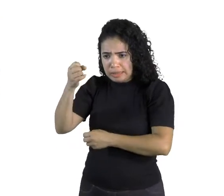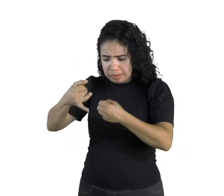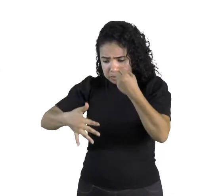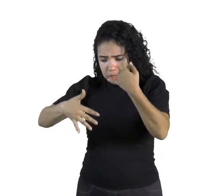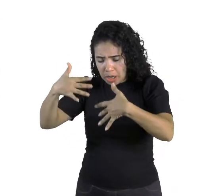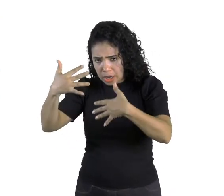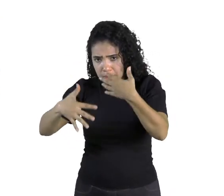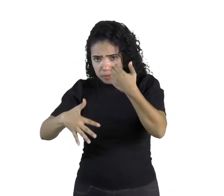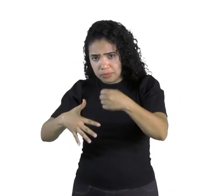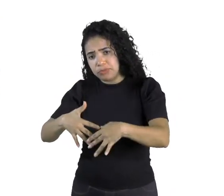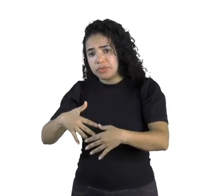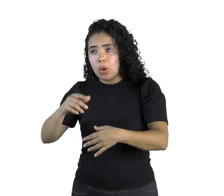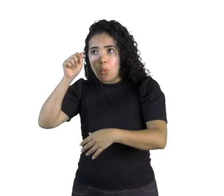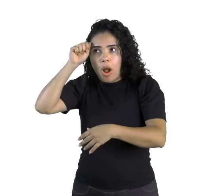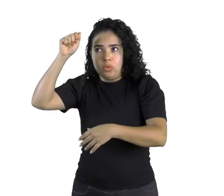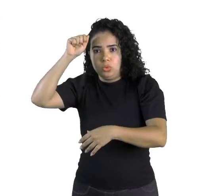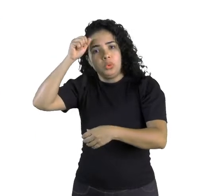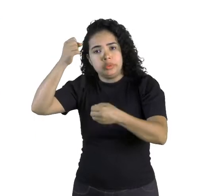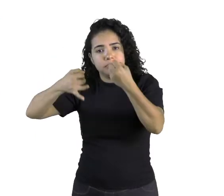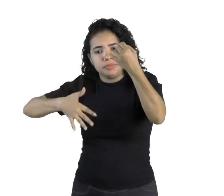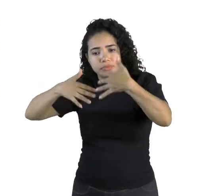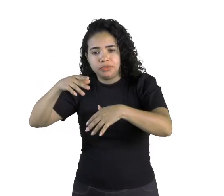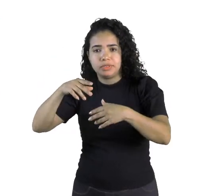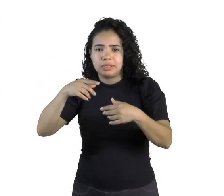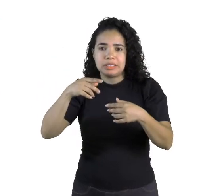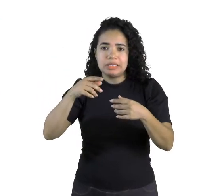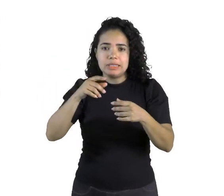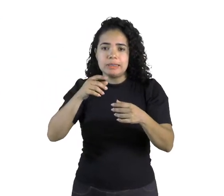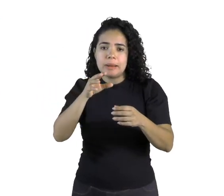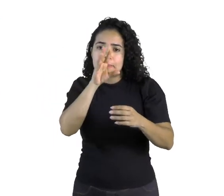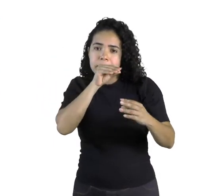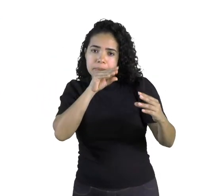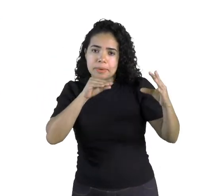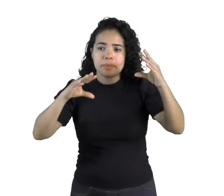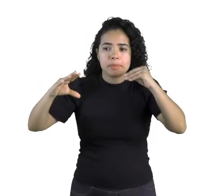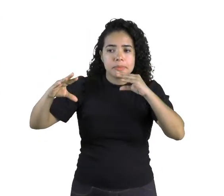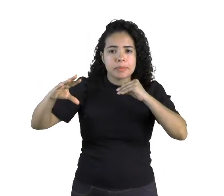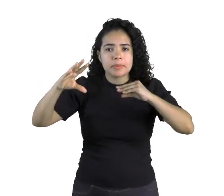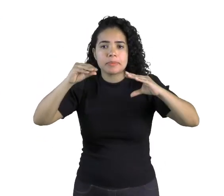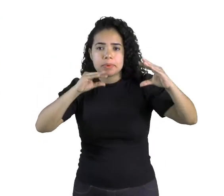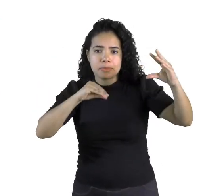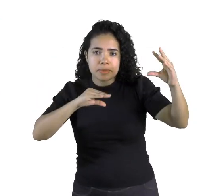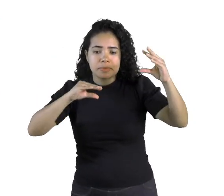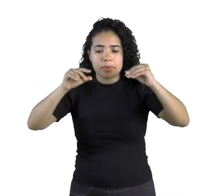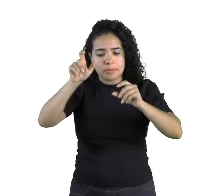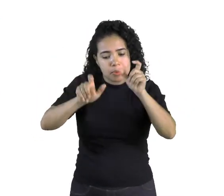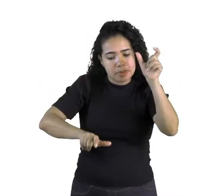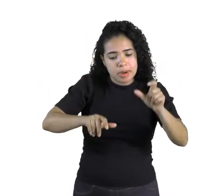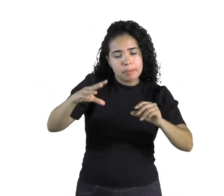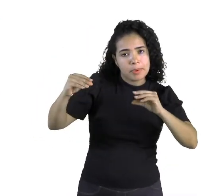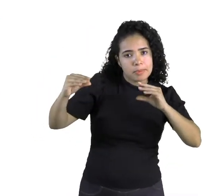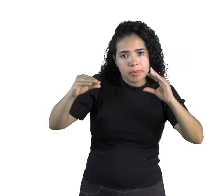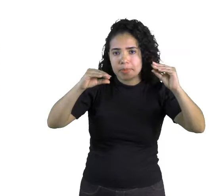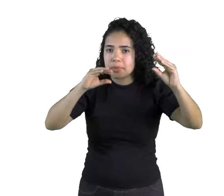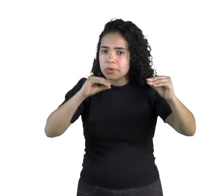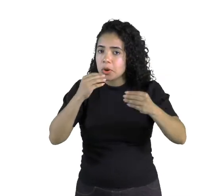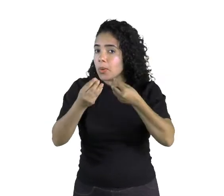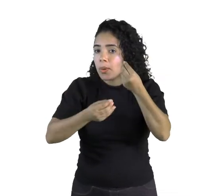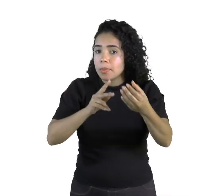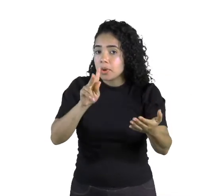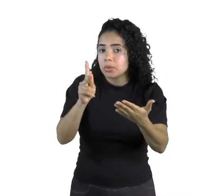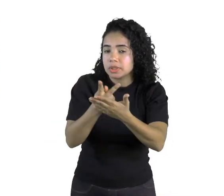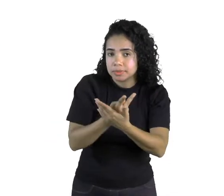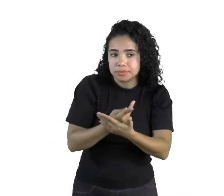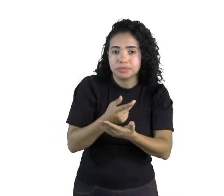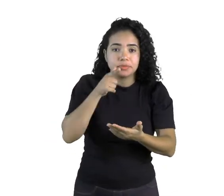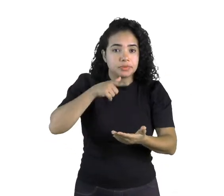dos personagens da maneira que elas acontecem. Na linguagem